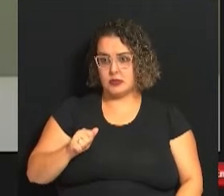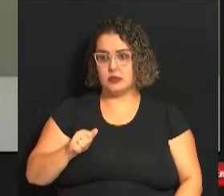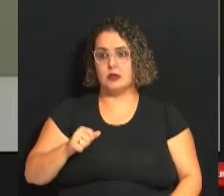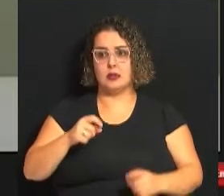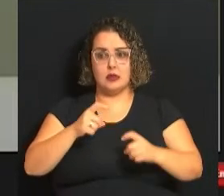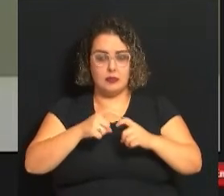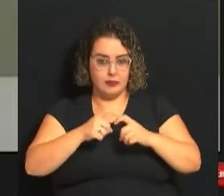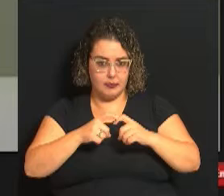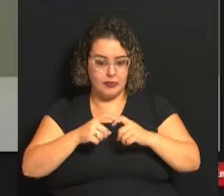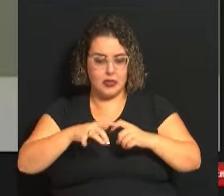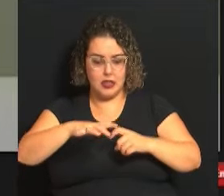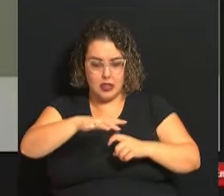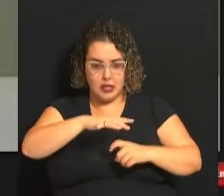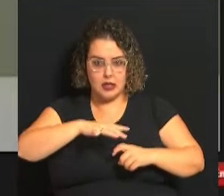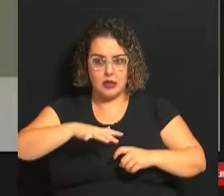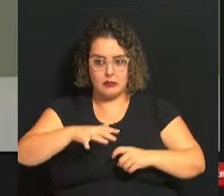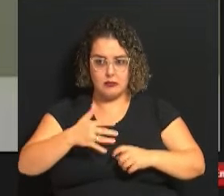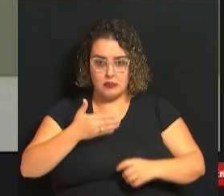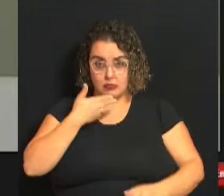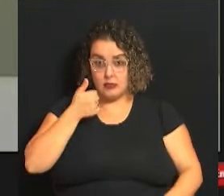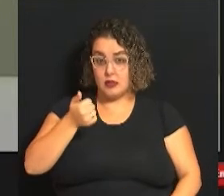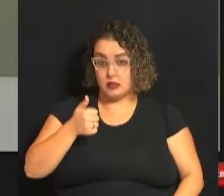né, devido à